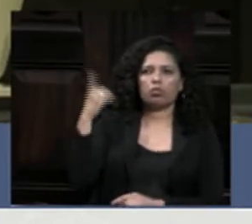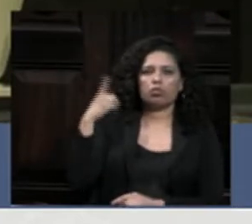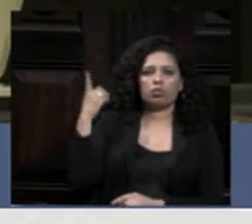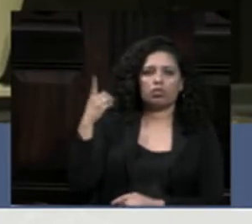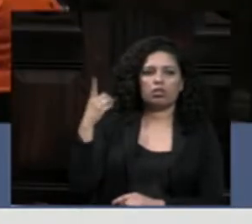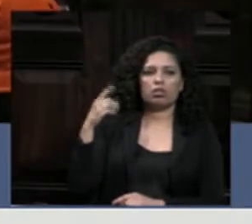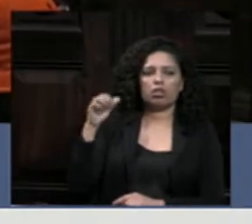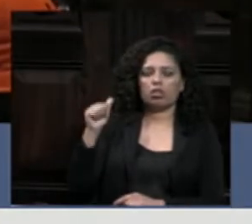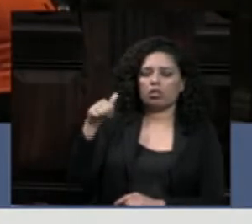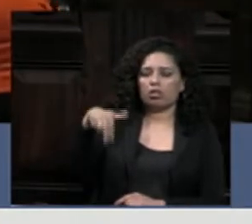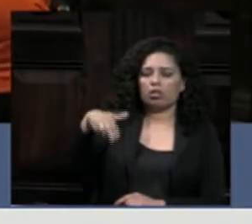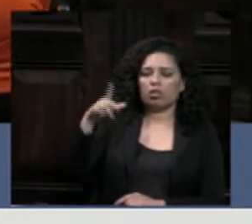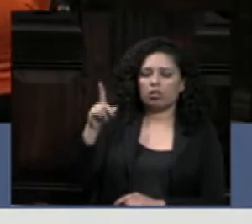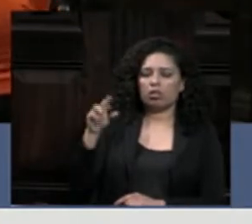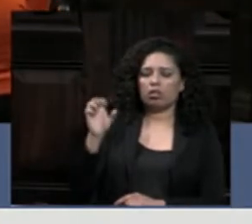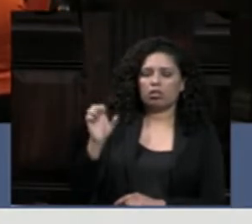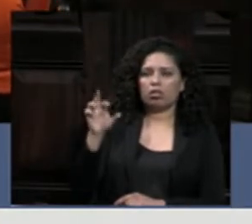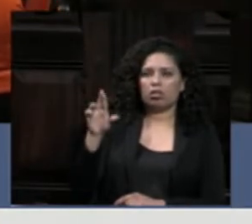de 10 minutos.